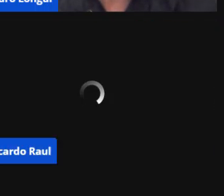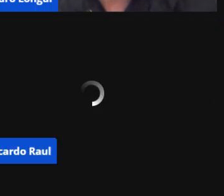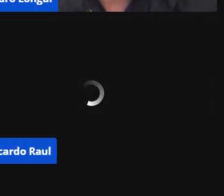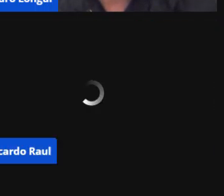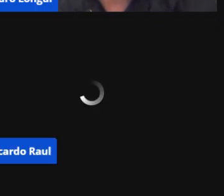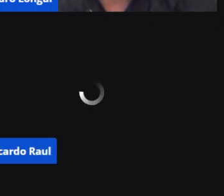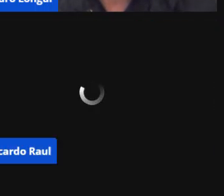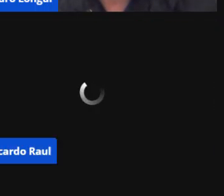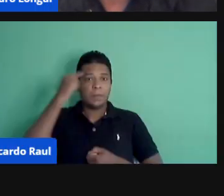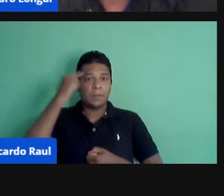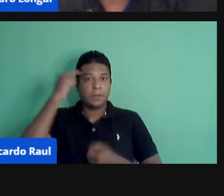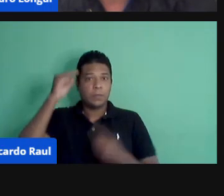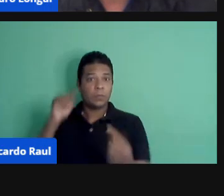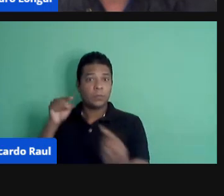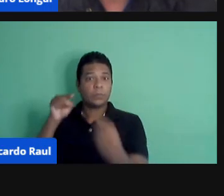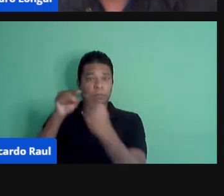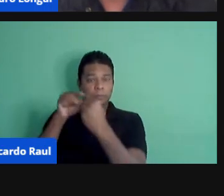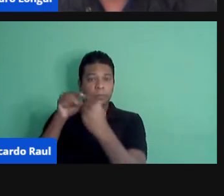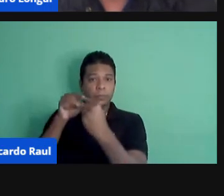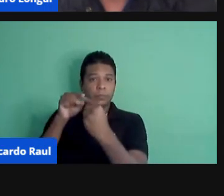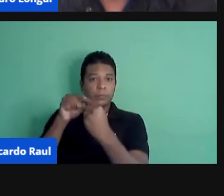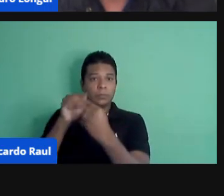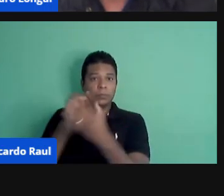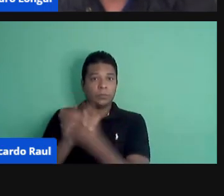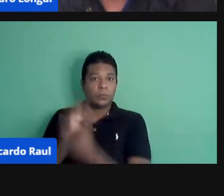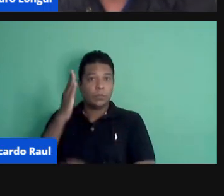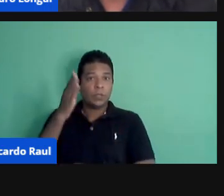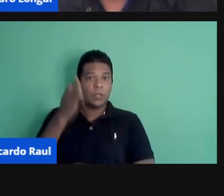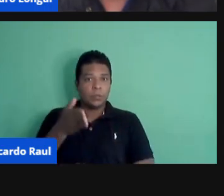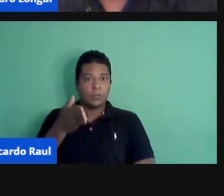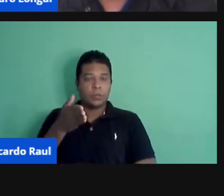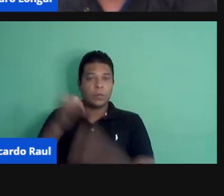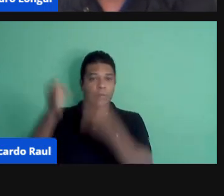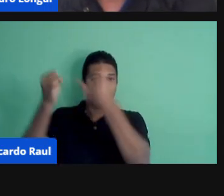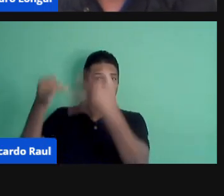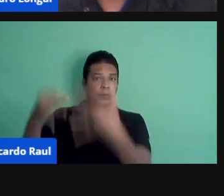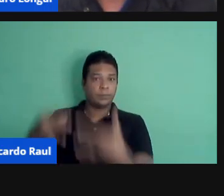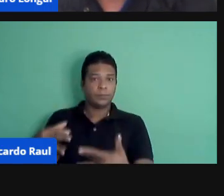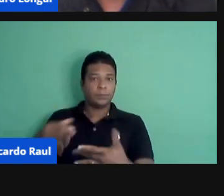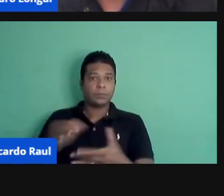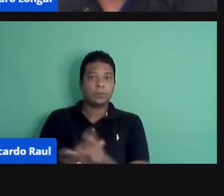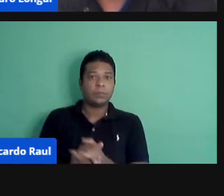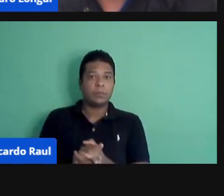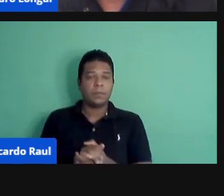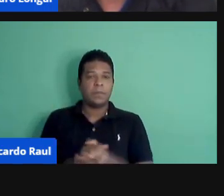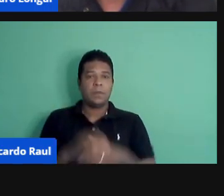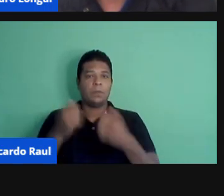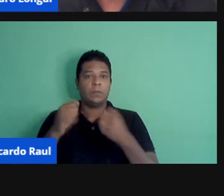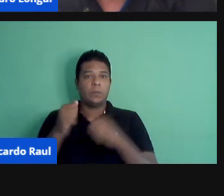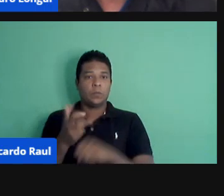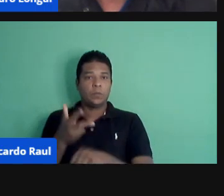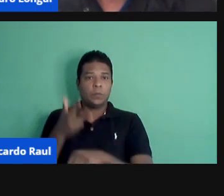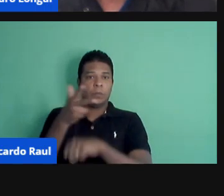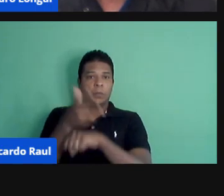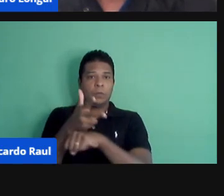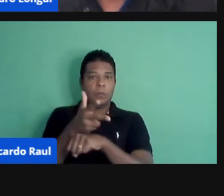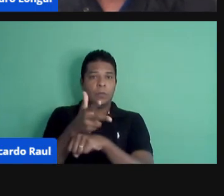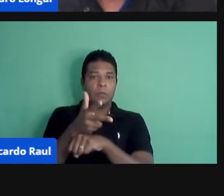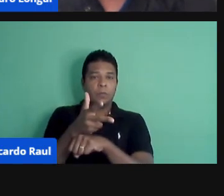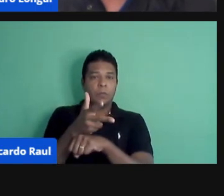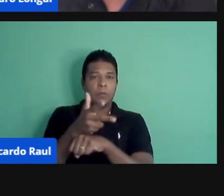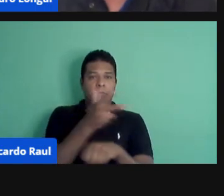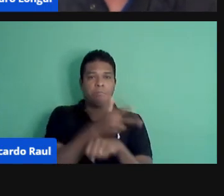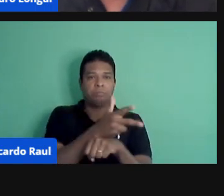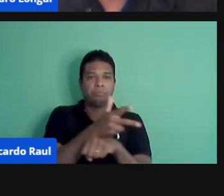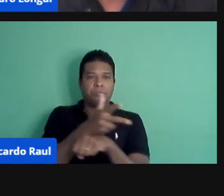objetivo e bastante direto ao ponto, né, para que esse vídeo não se estendesse demais, não ficasse